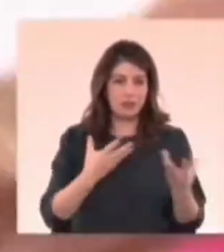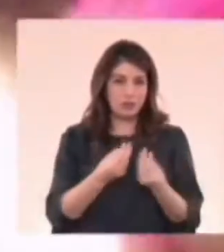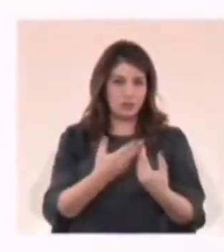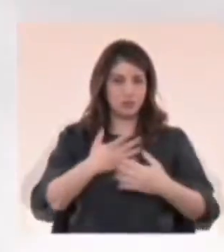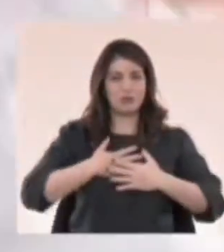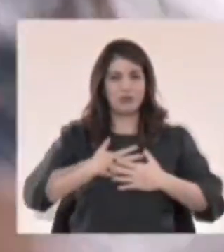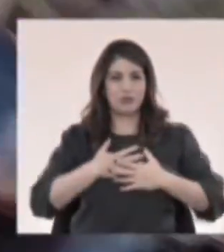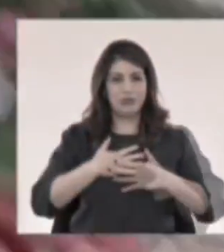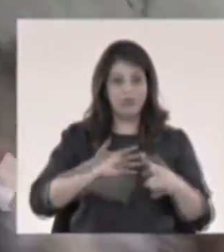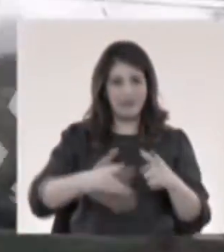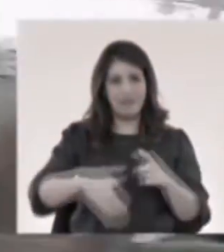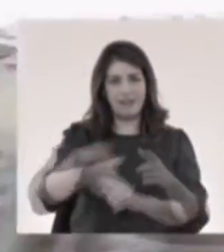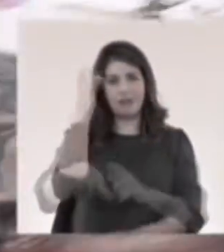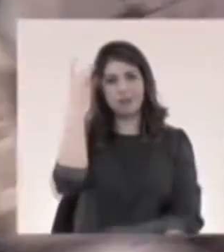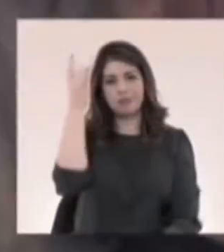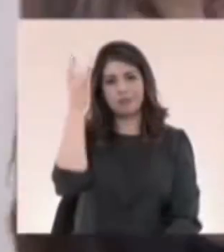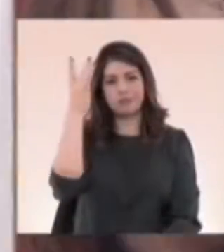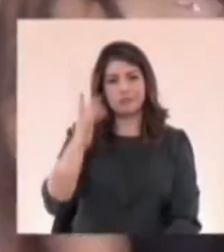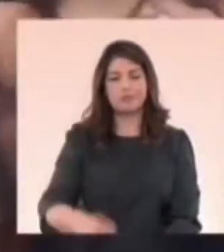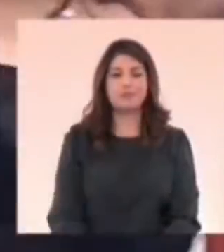vais-te divertir